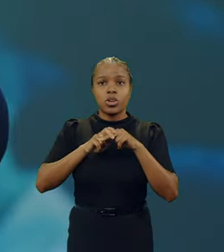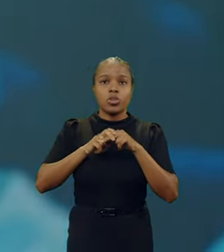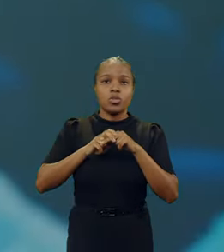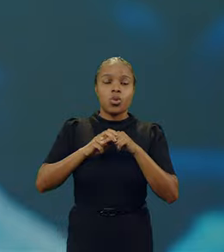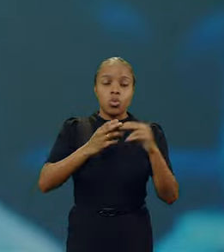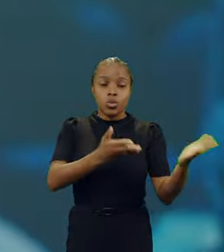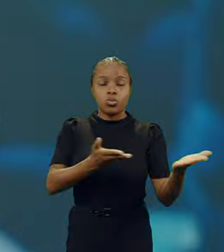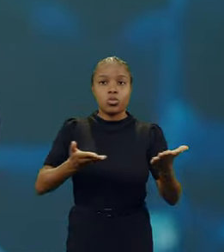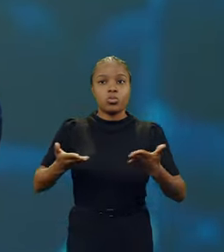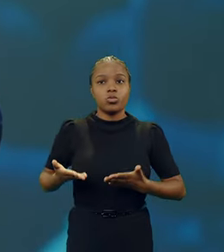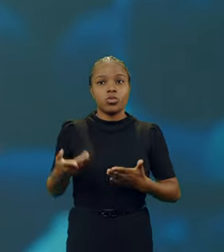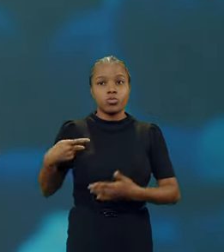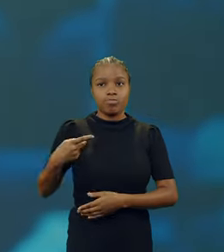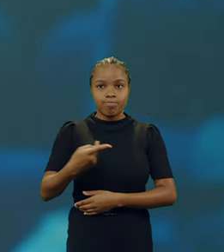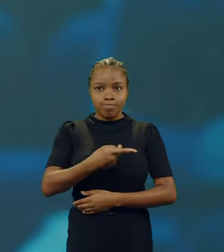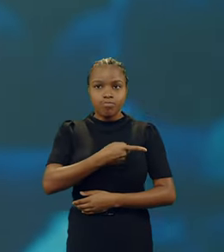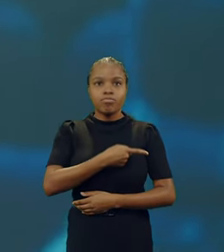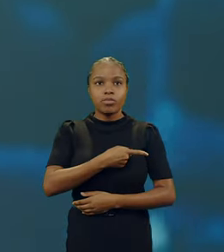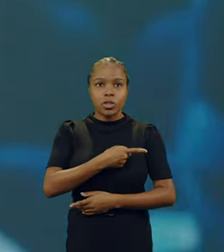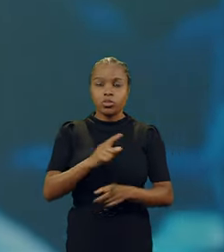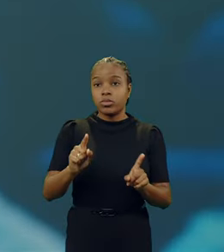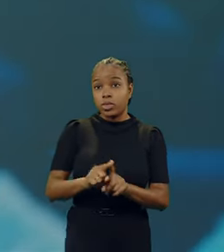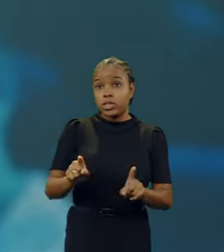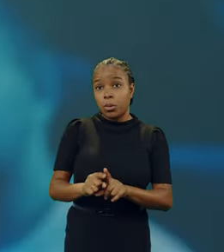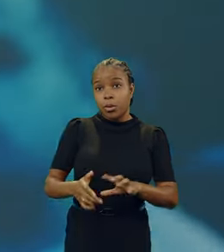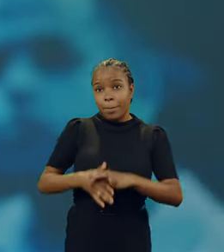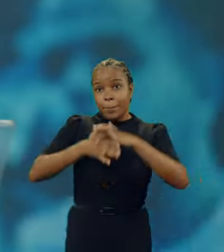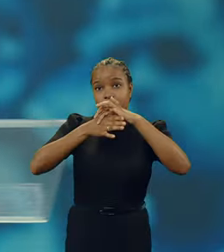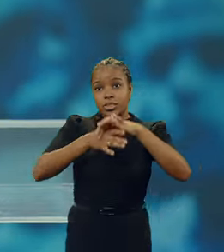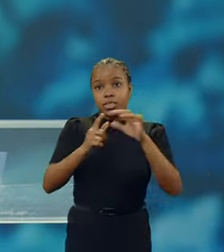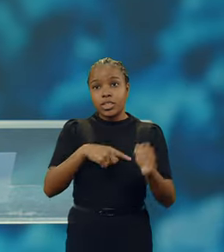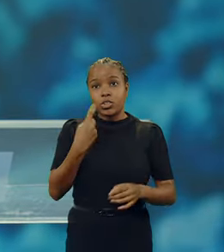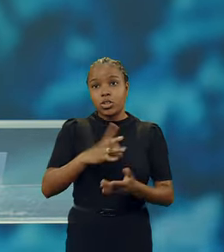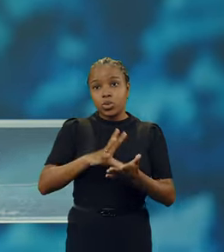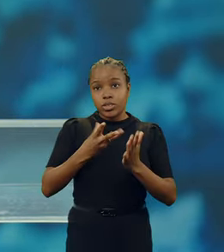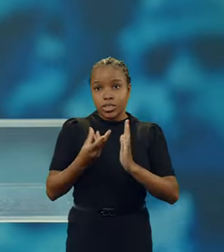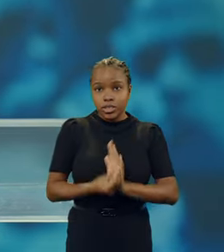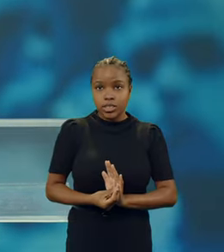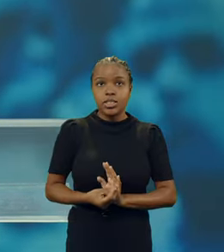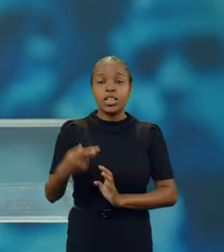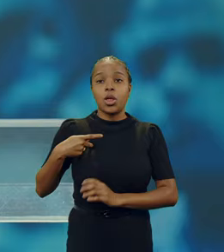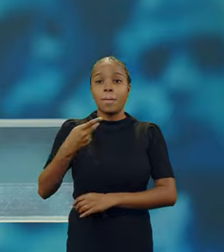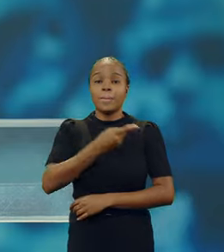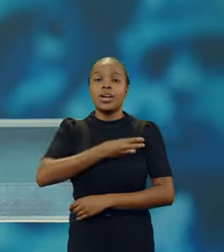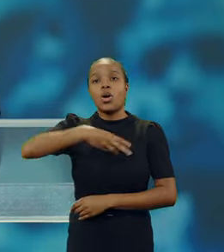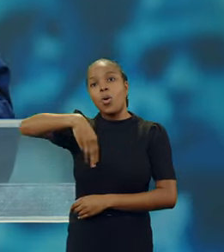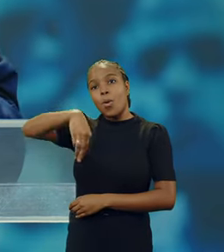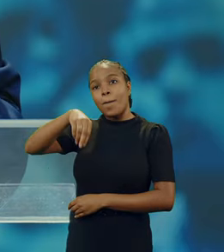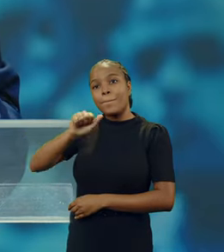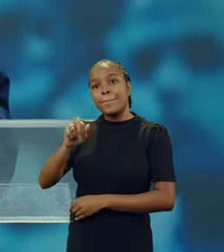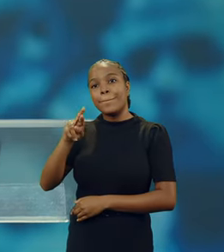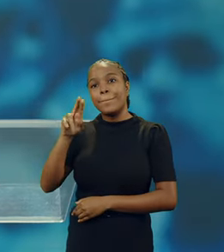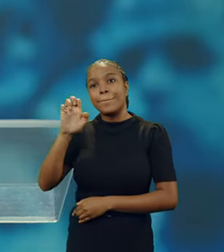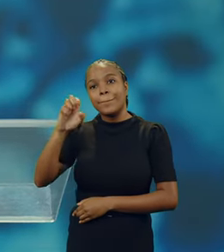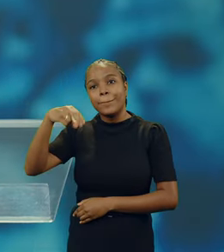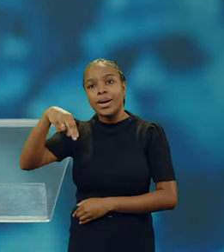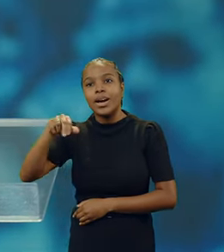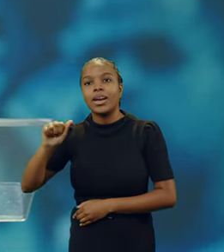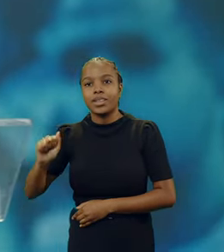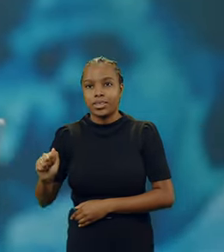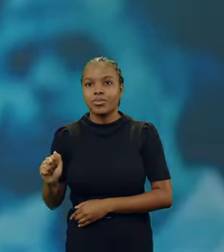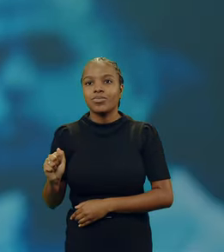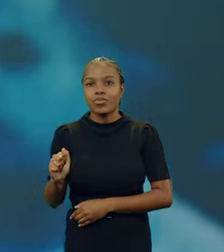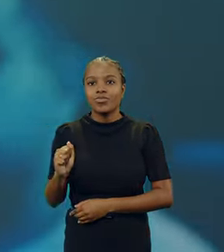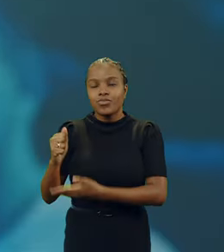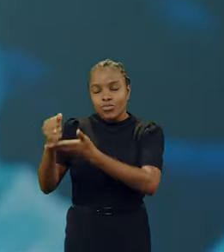pastor e também presidente da nossa diretoria executiva, o pastor Marina, para me ajudar neste clamor. E